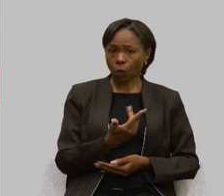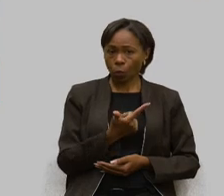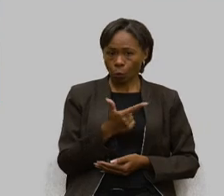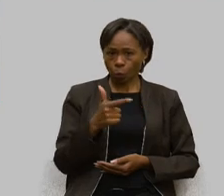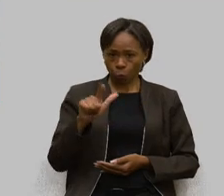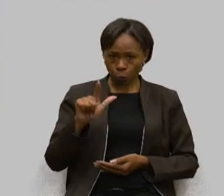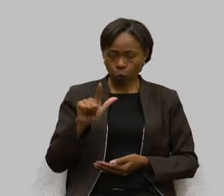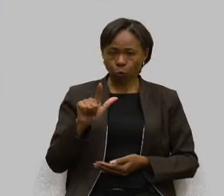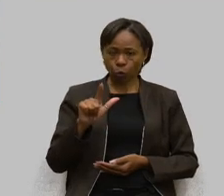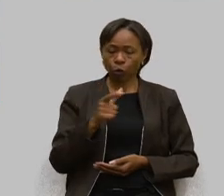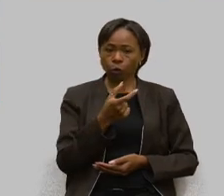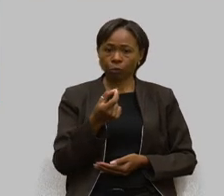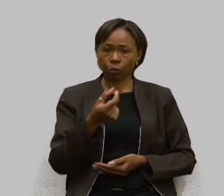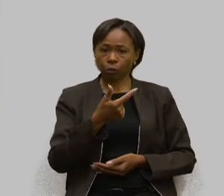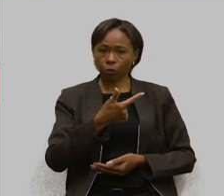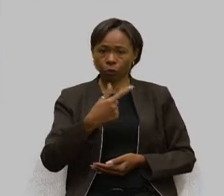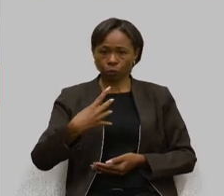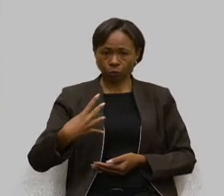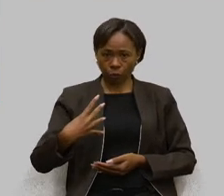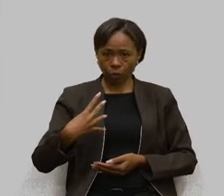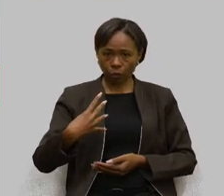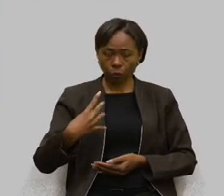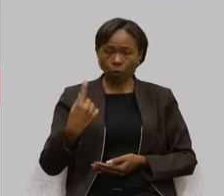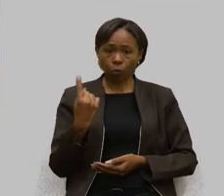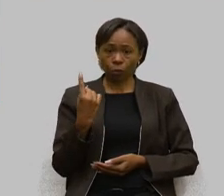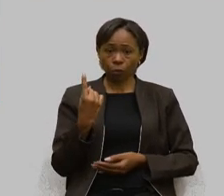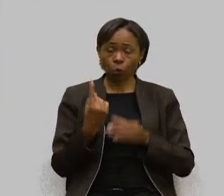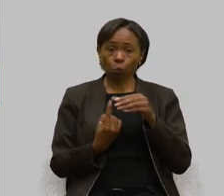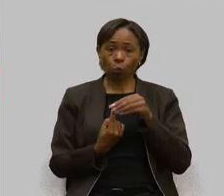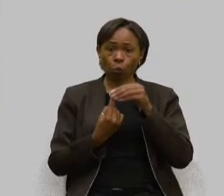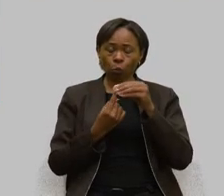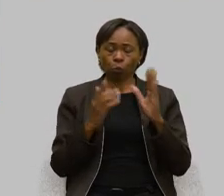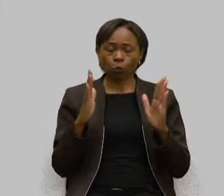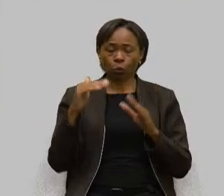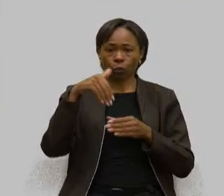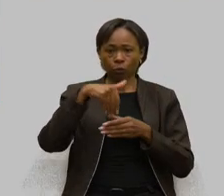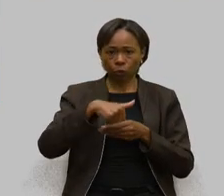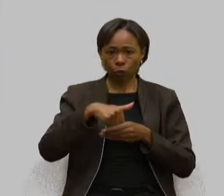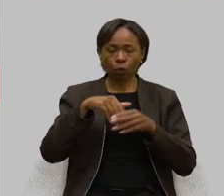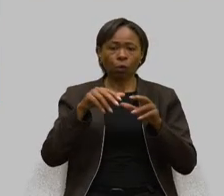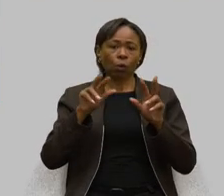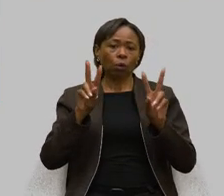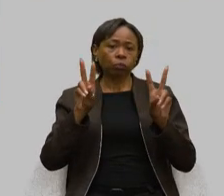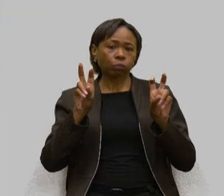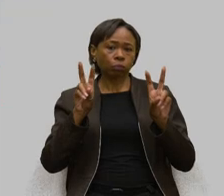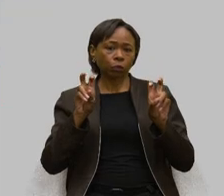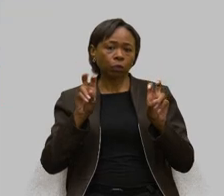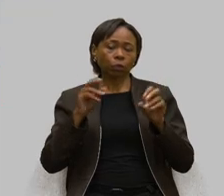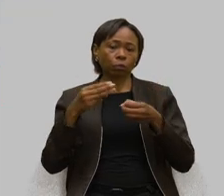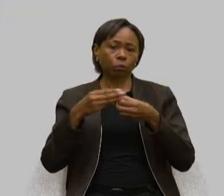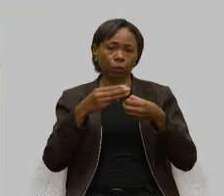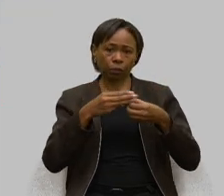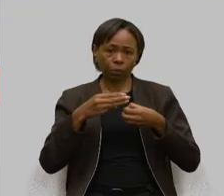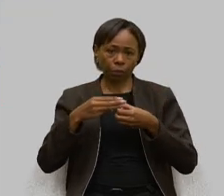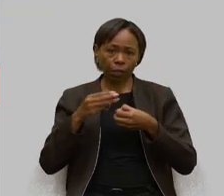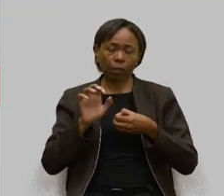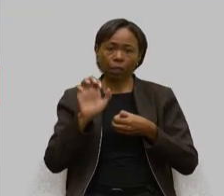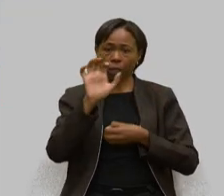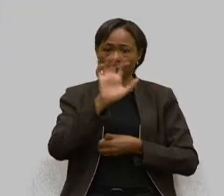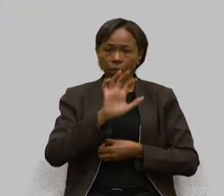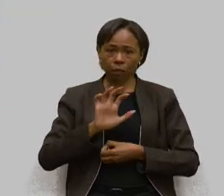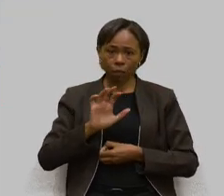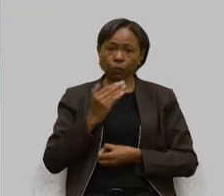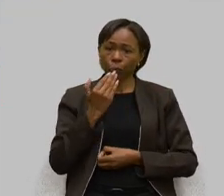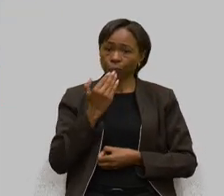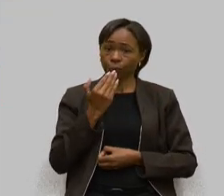6867 2024 em turno único de autoria da comissão de assuntos municipais e reg ação que requer